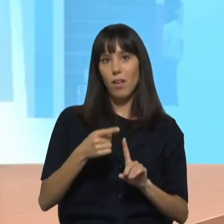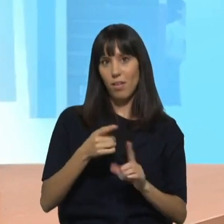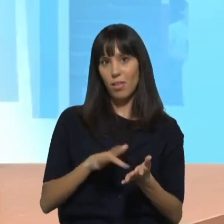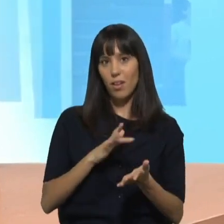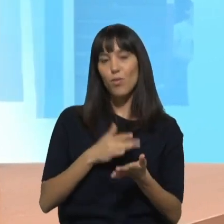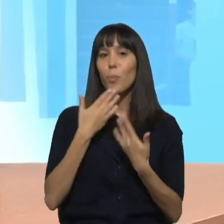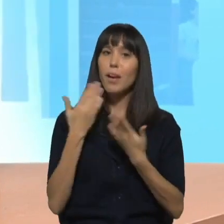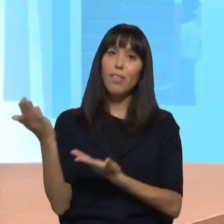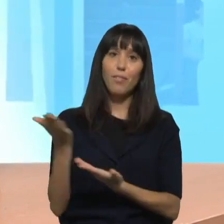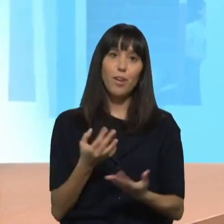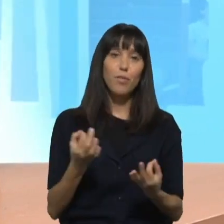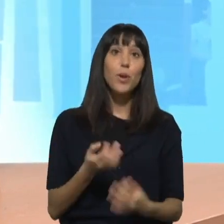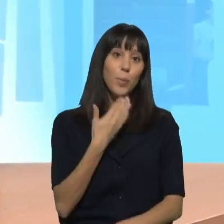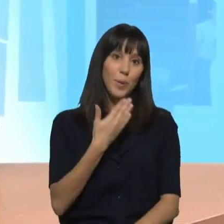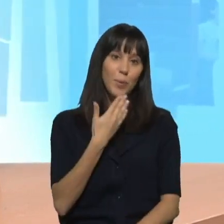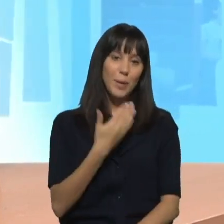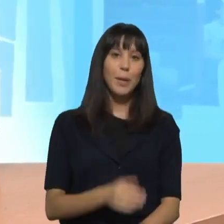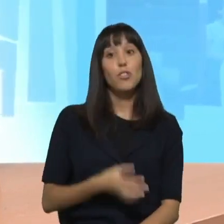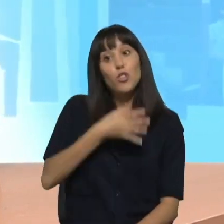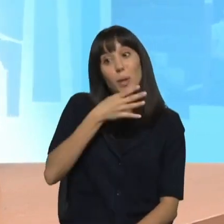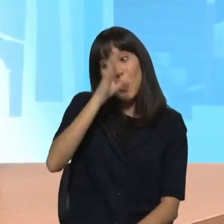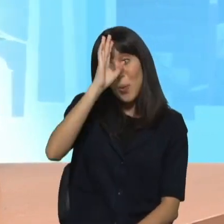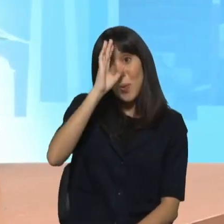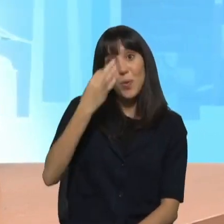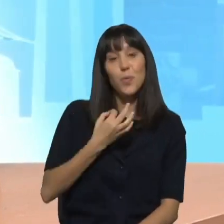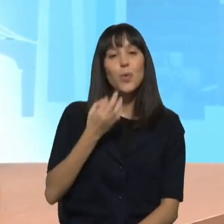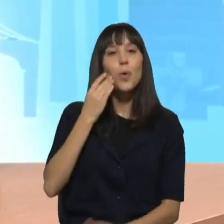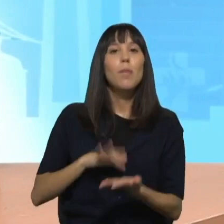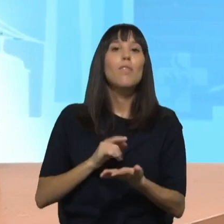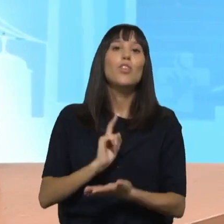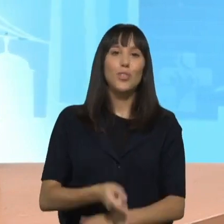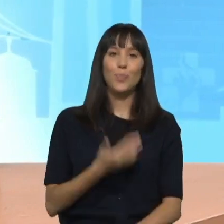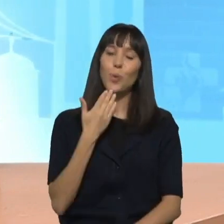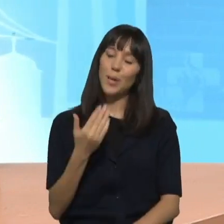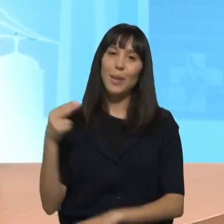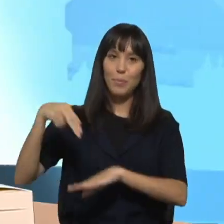estado aqui no programa. Tenho muito gosto. Adiantar desde já este conteúdo. Muito obrigado por ter estado connosco.